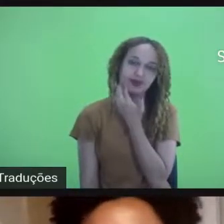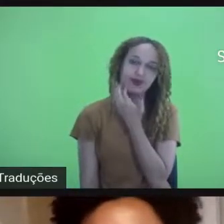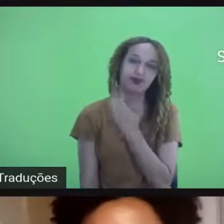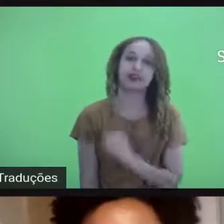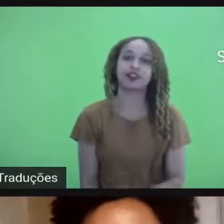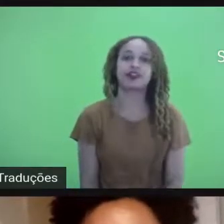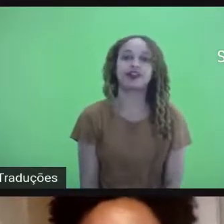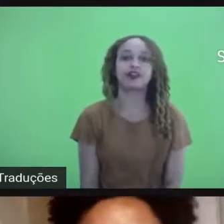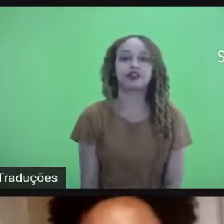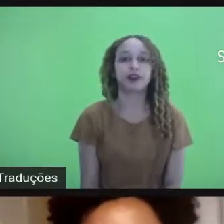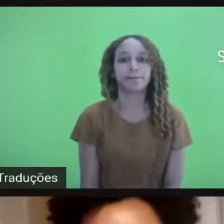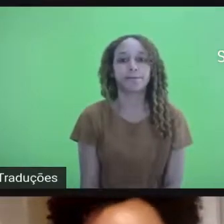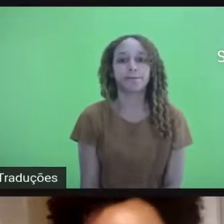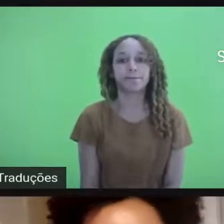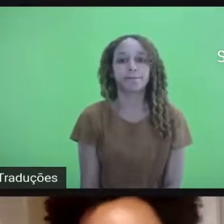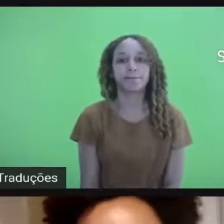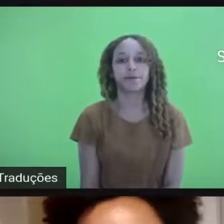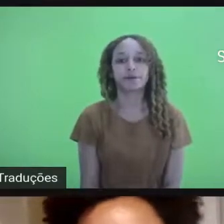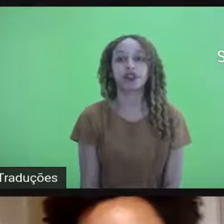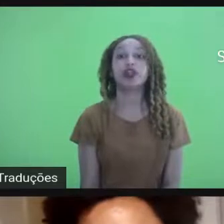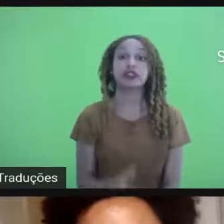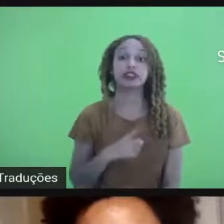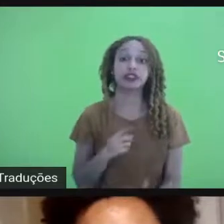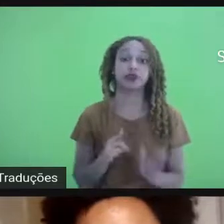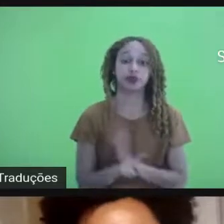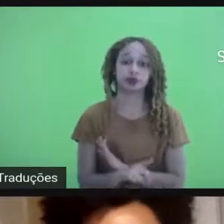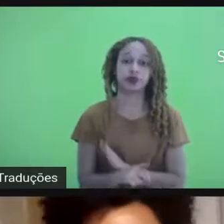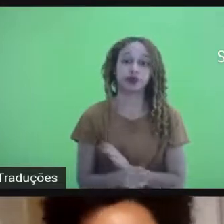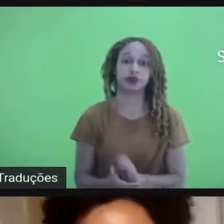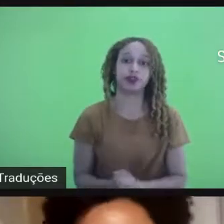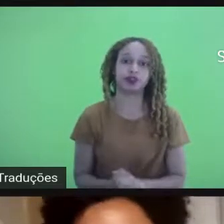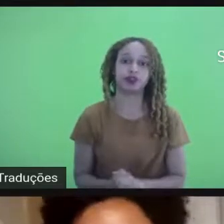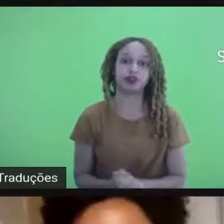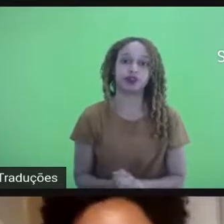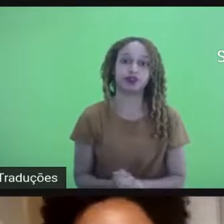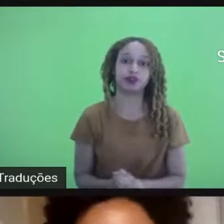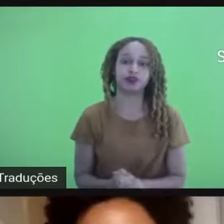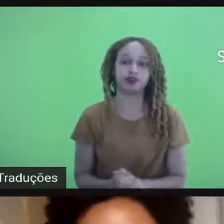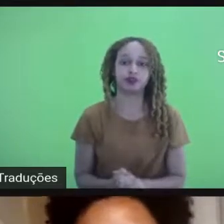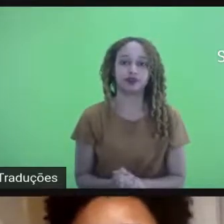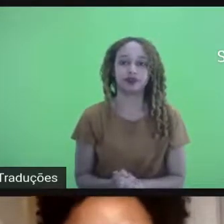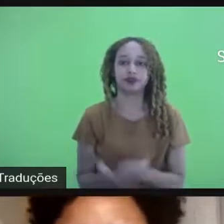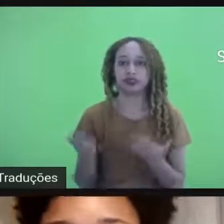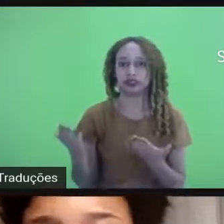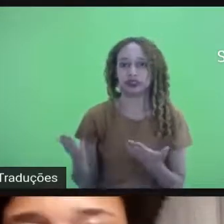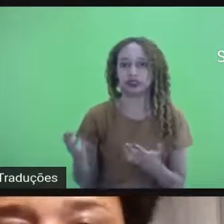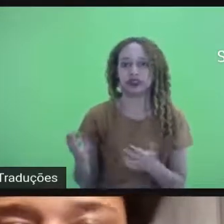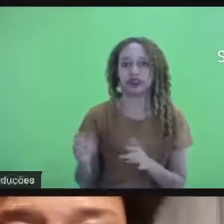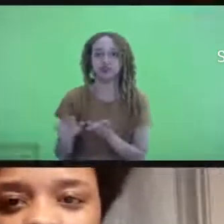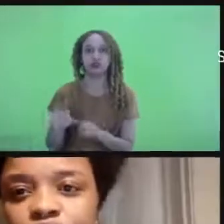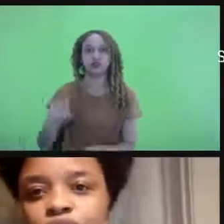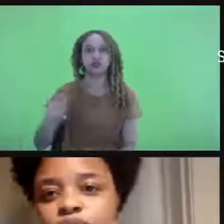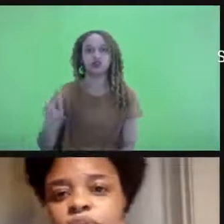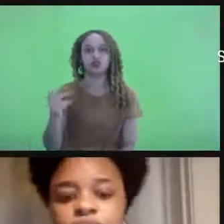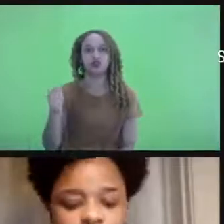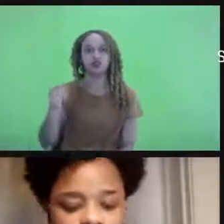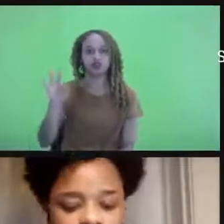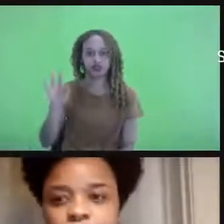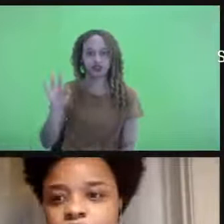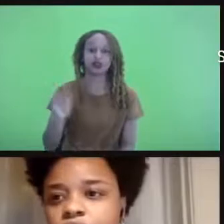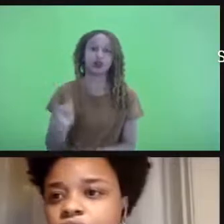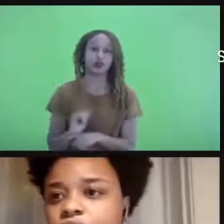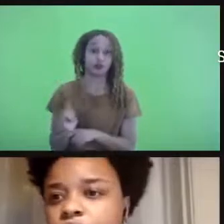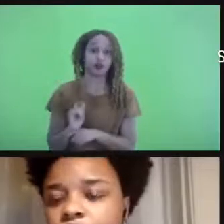Opa. Temos uma pergunta subindo aqui no chat do YouTube.